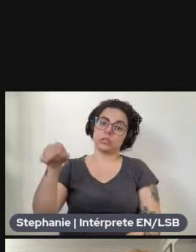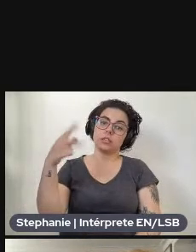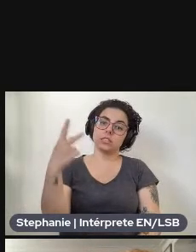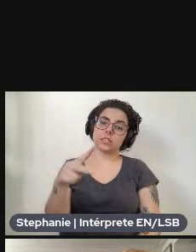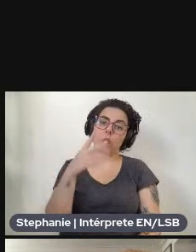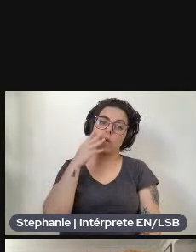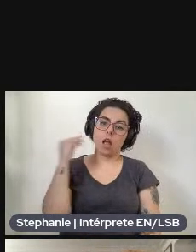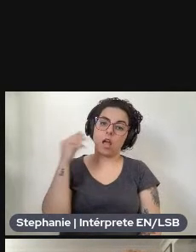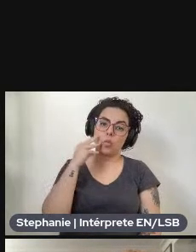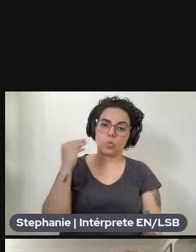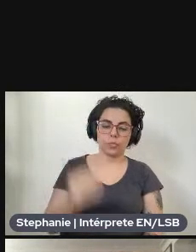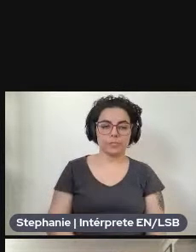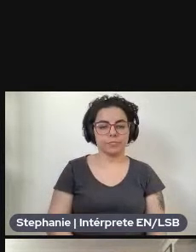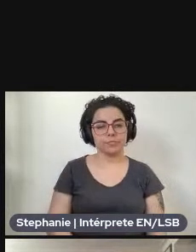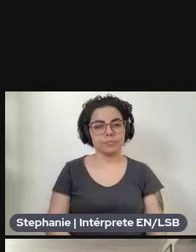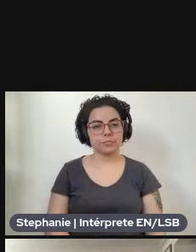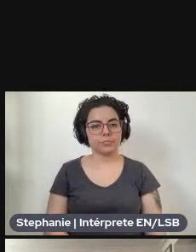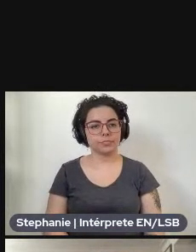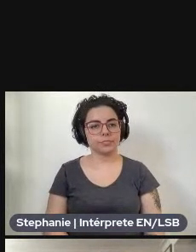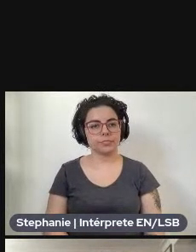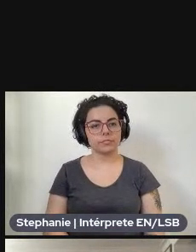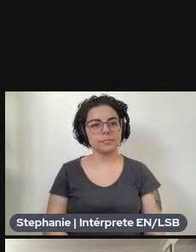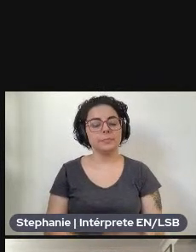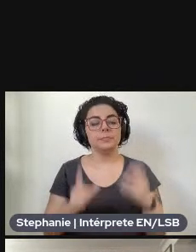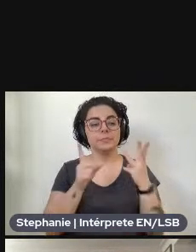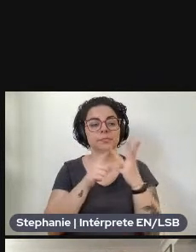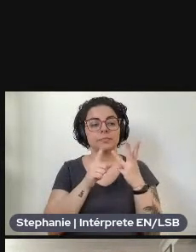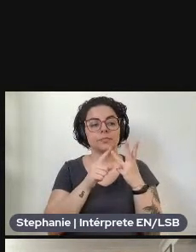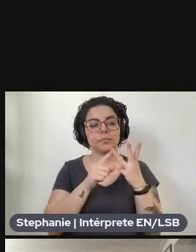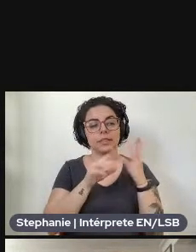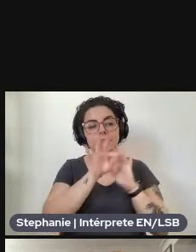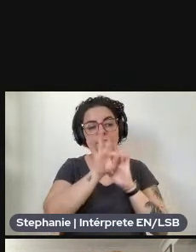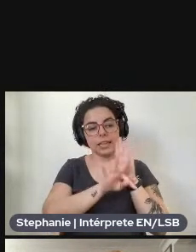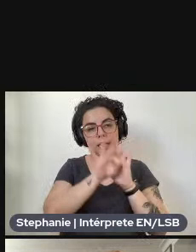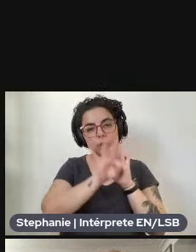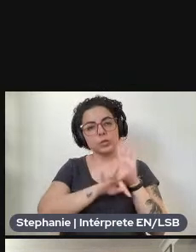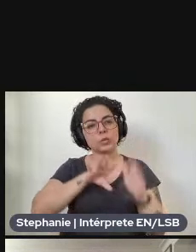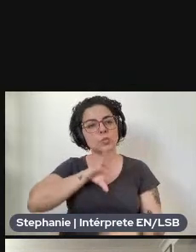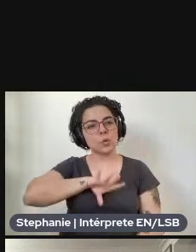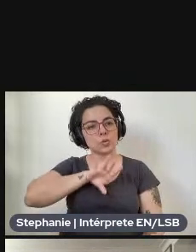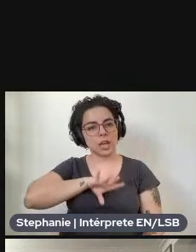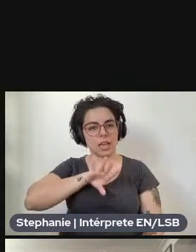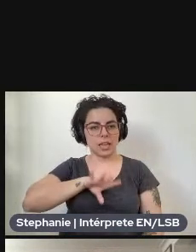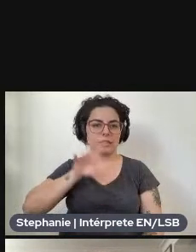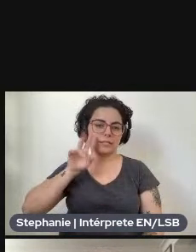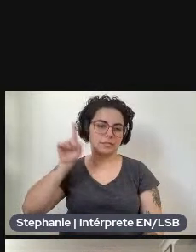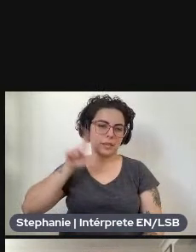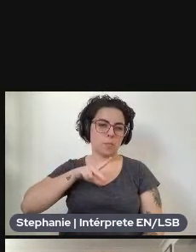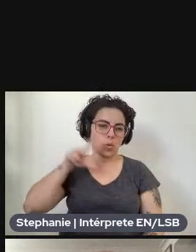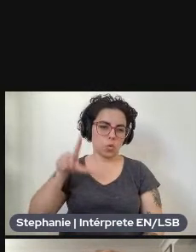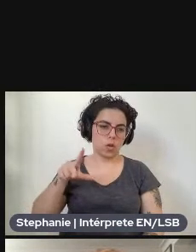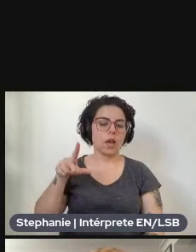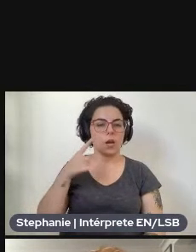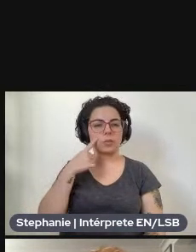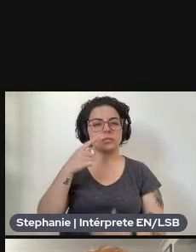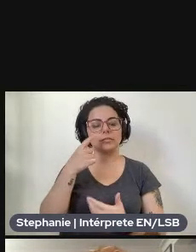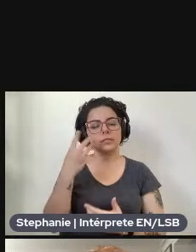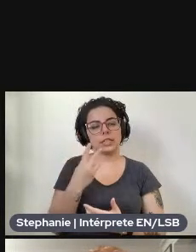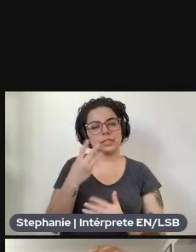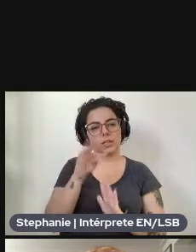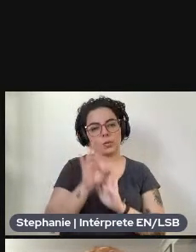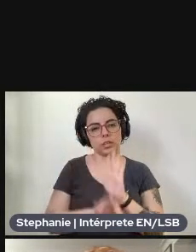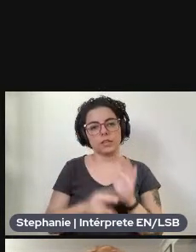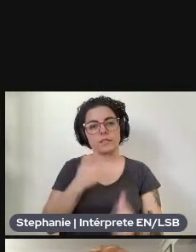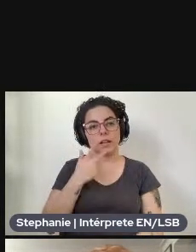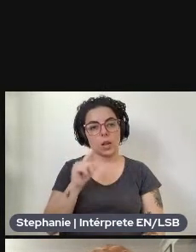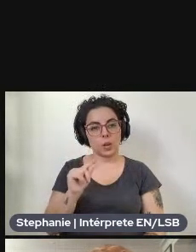E agora um texto em português, neste caso em português europeu, o texto 3, que